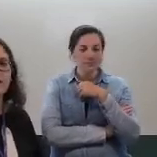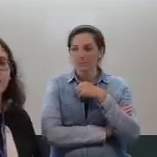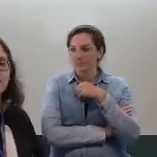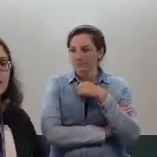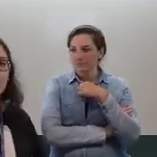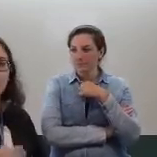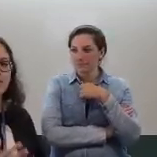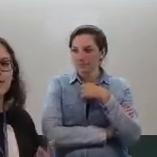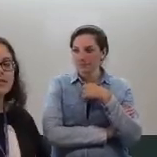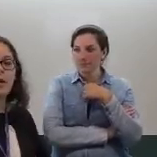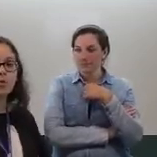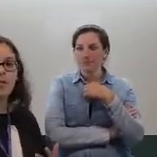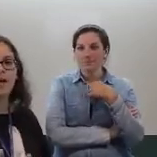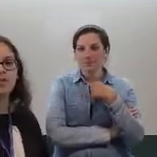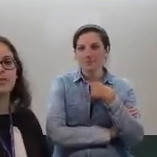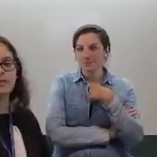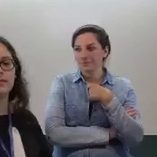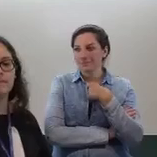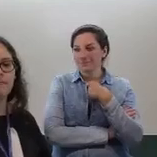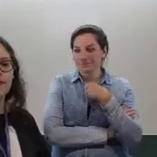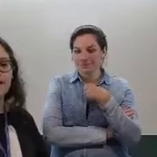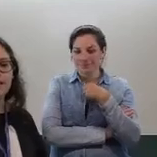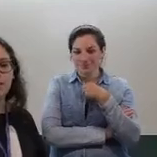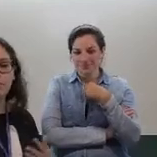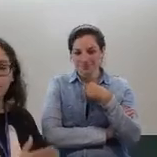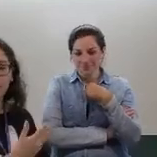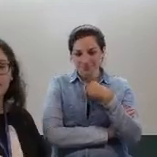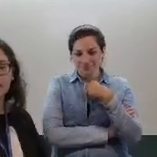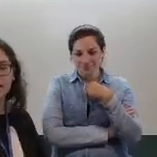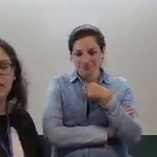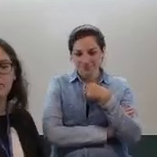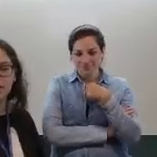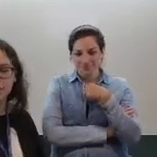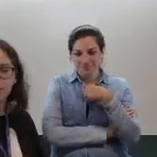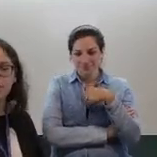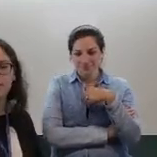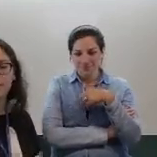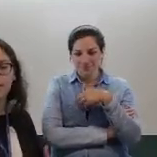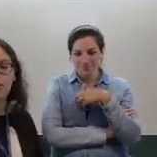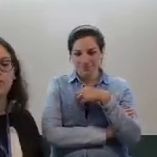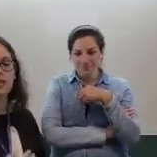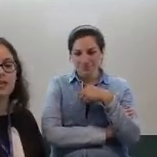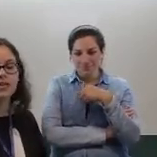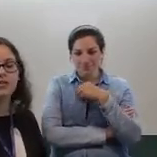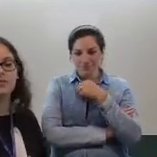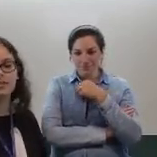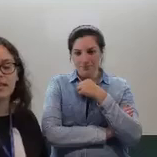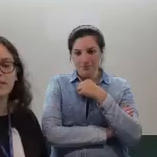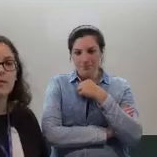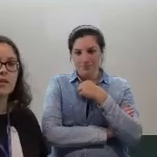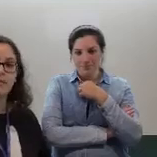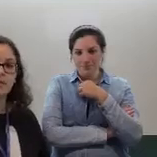prática, daqui a pouco vocês fazem automático, assim. Então, em português tem ali as abreviaturas, em espanhol,